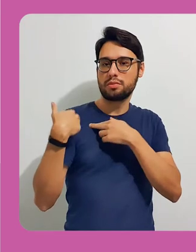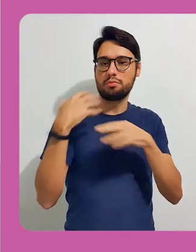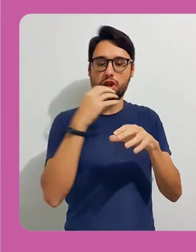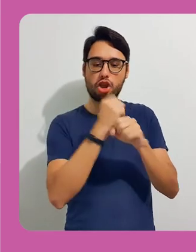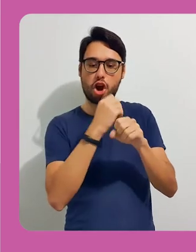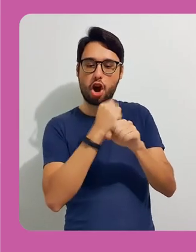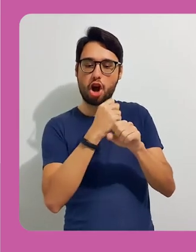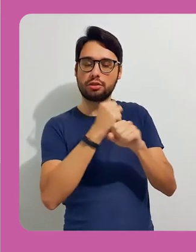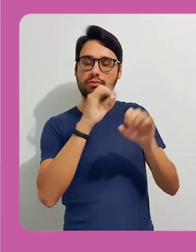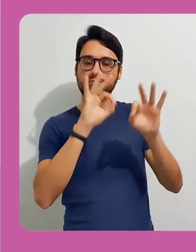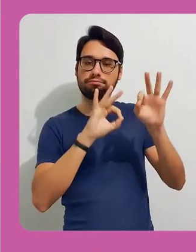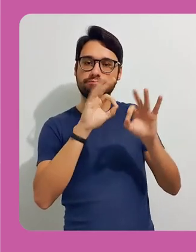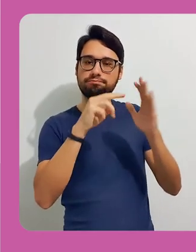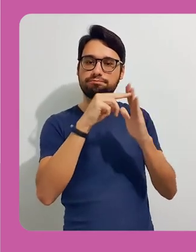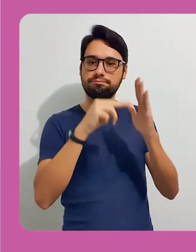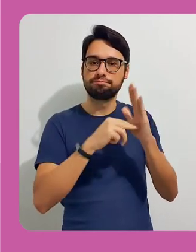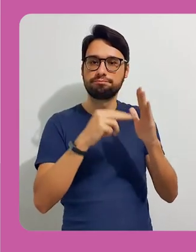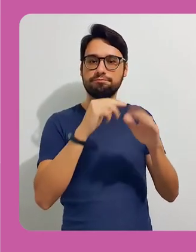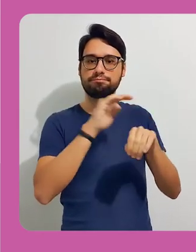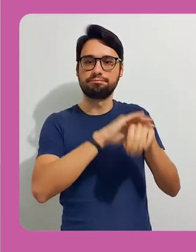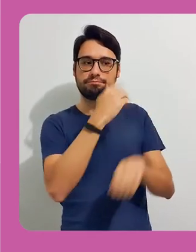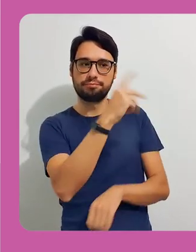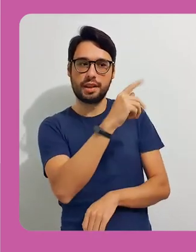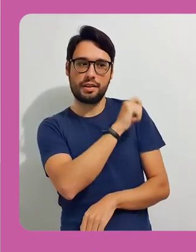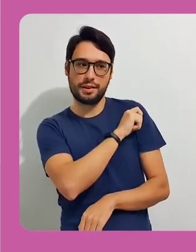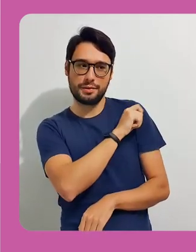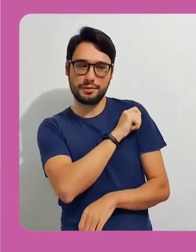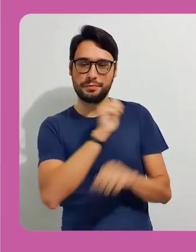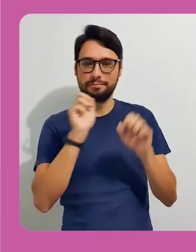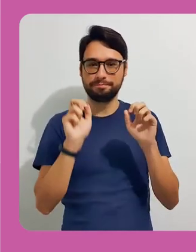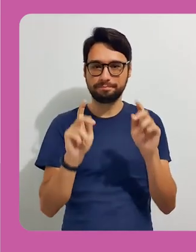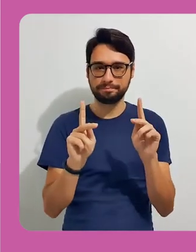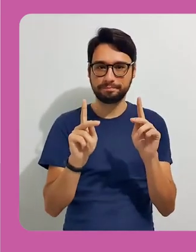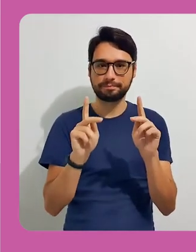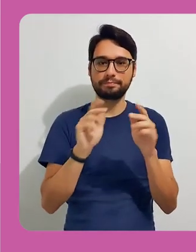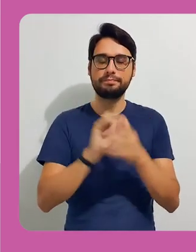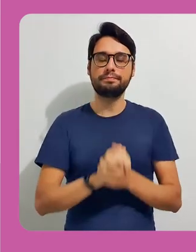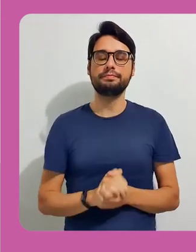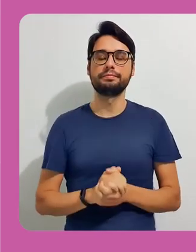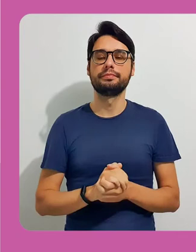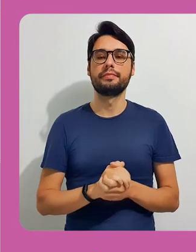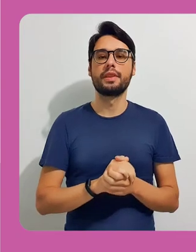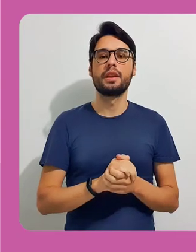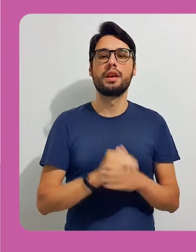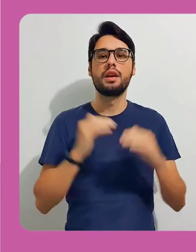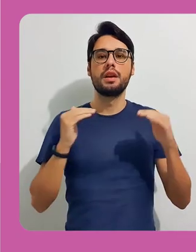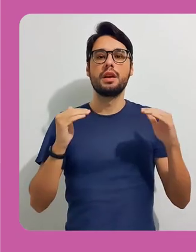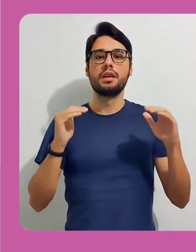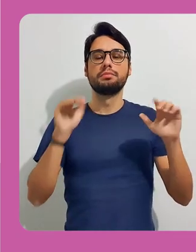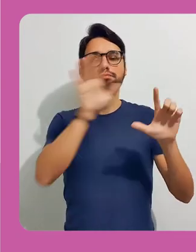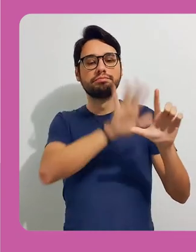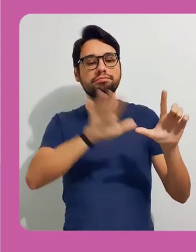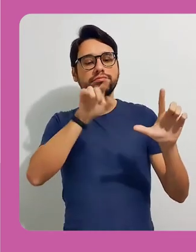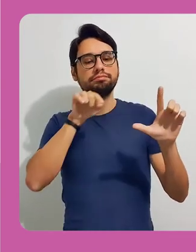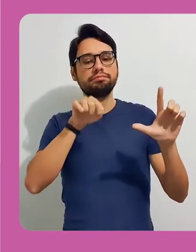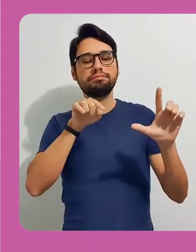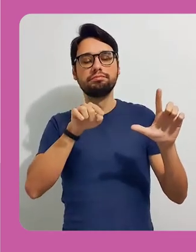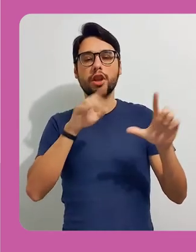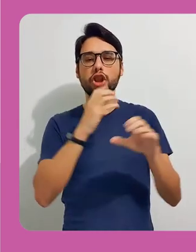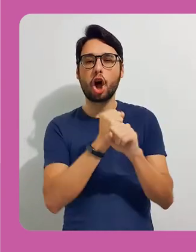automaticamente que tem que dar uma nota atribuir uma nota para ele tá certo então manualmente